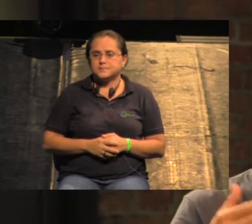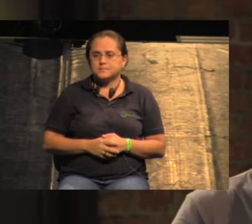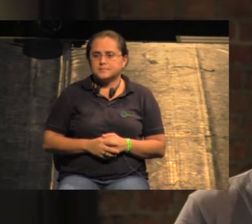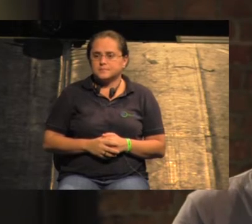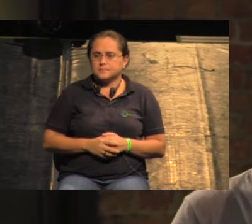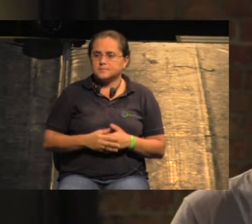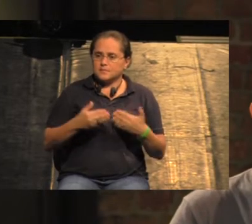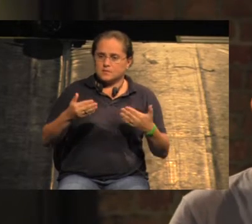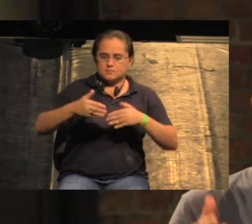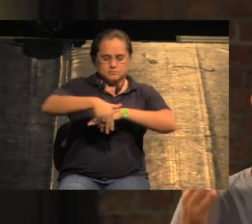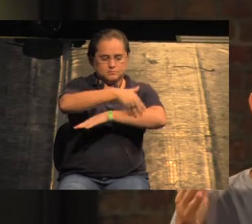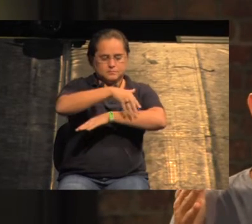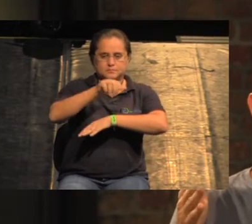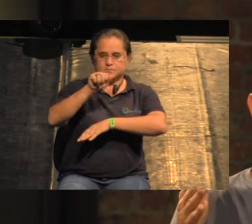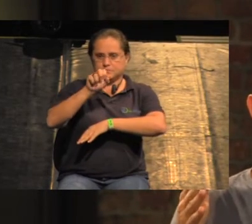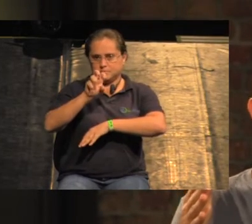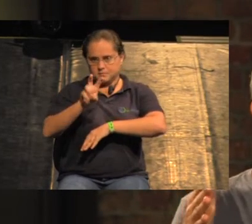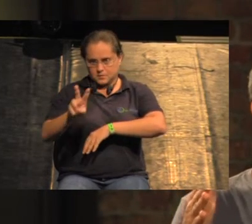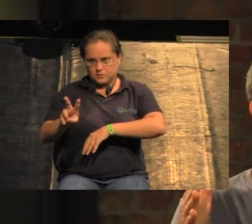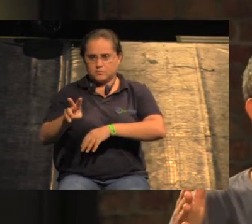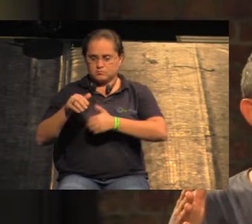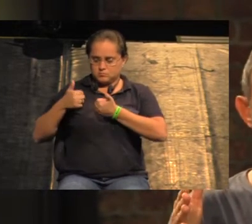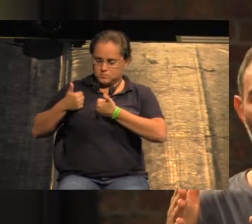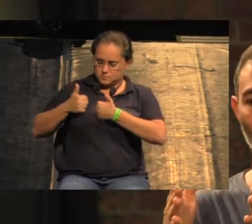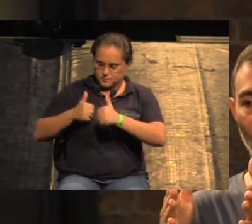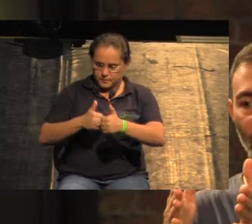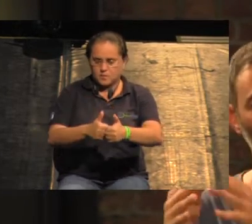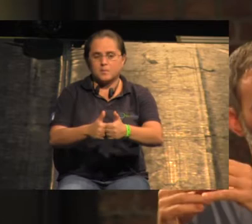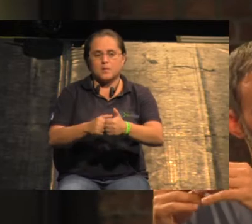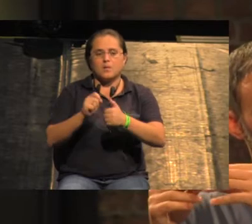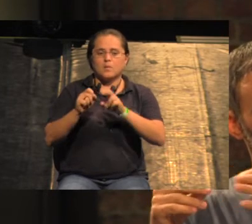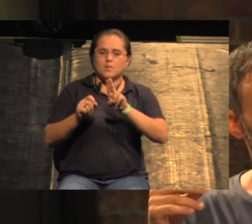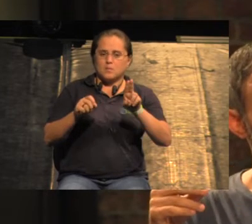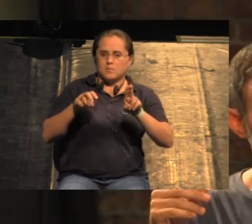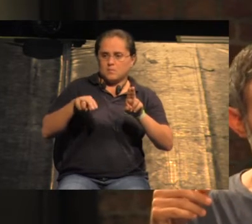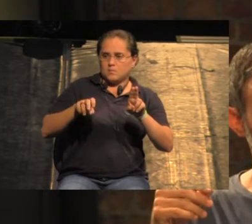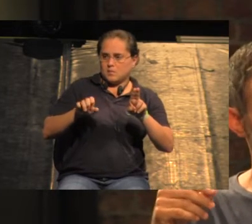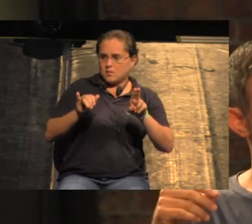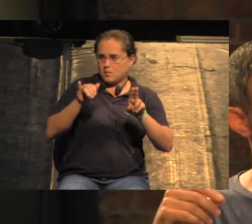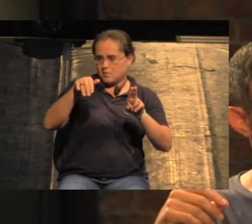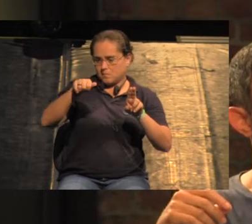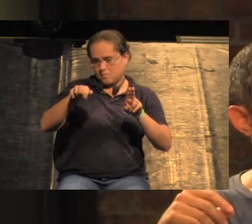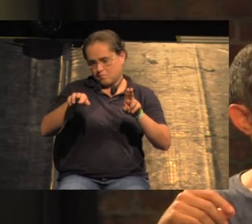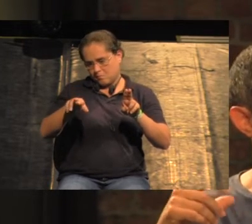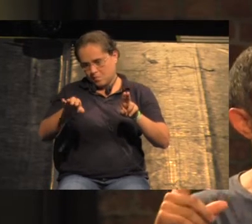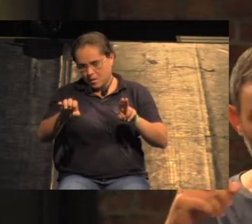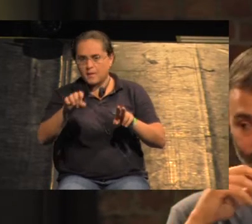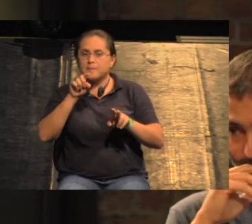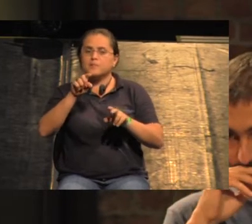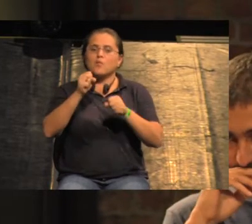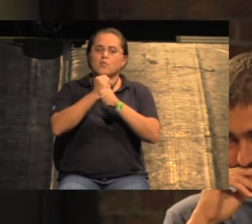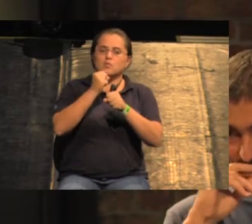isso foi um dos argumentos, essa avenida que acompanha a costa, conhecida como Avenida